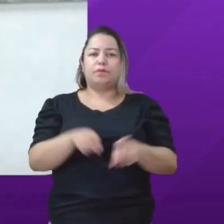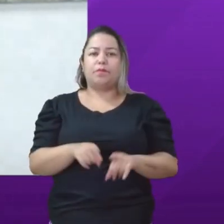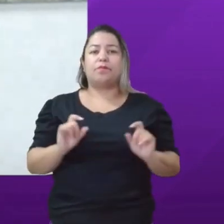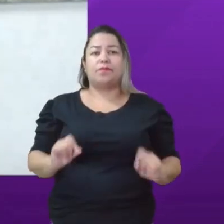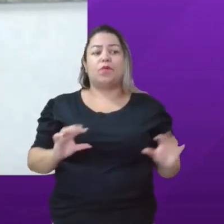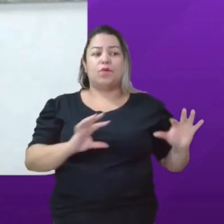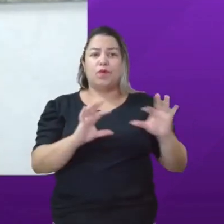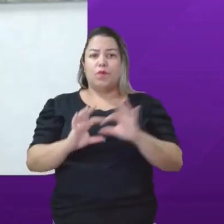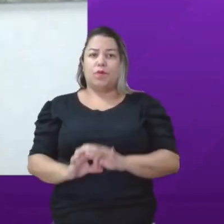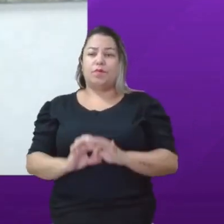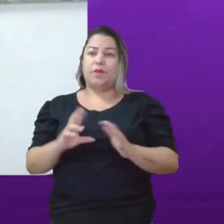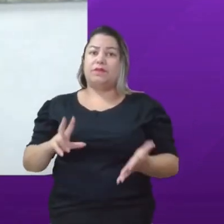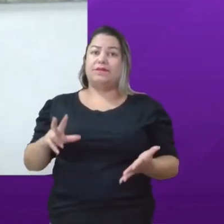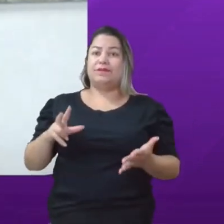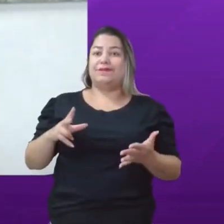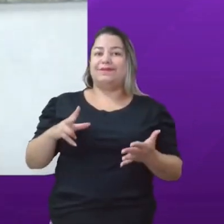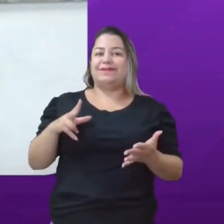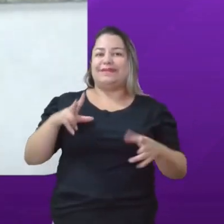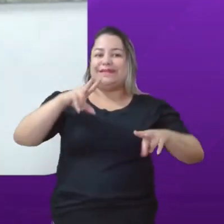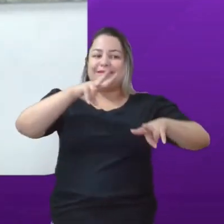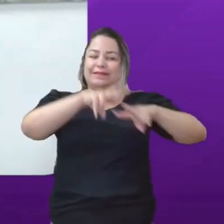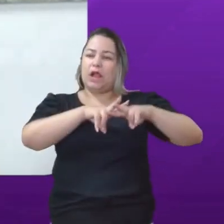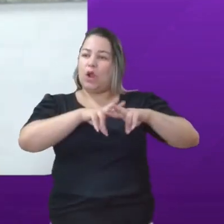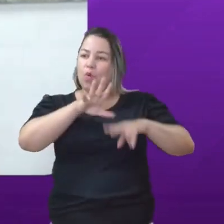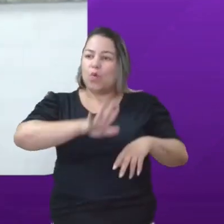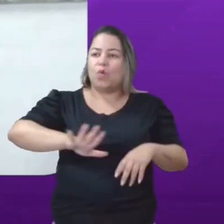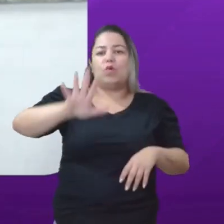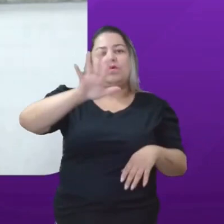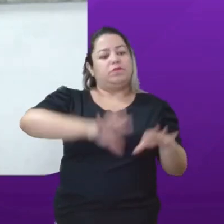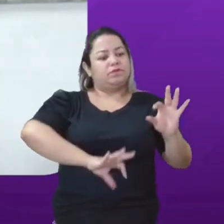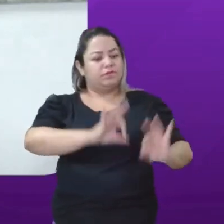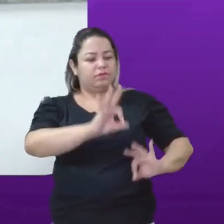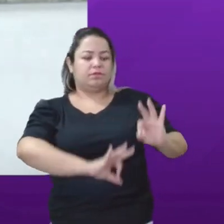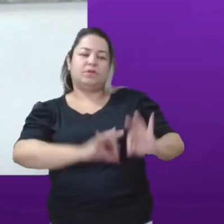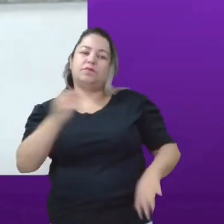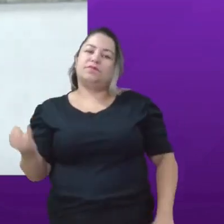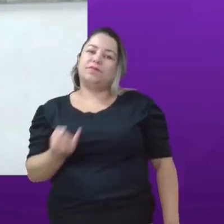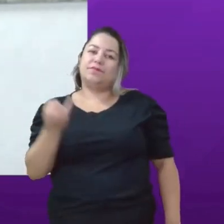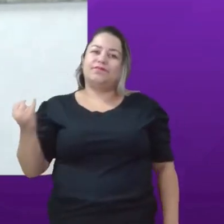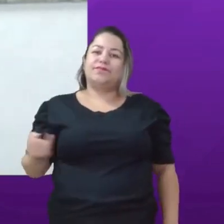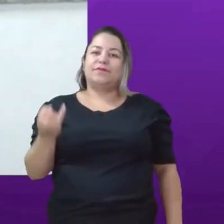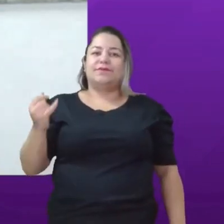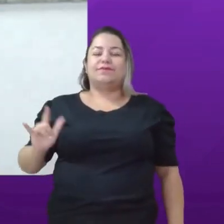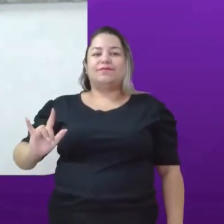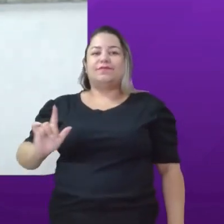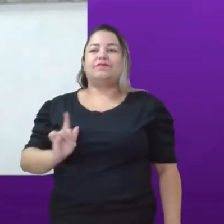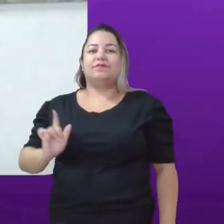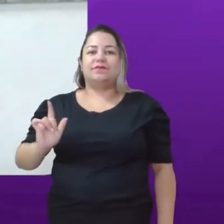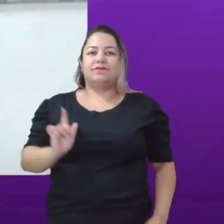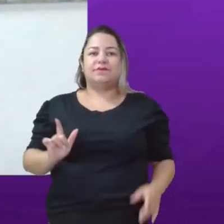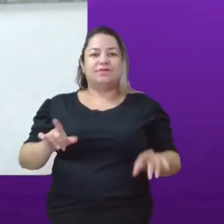no contexto penitenciário nacional. Ele demandou um nível de organização importante, e